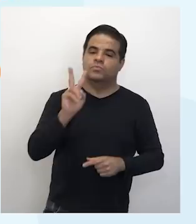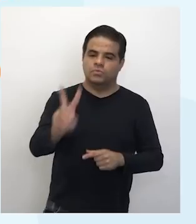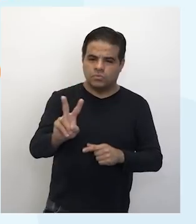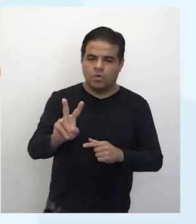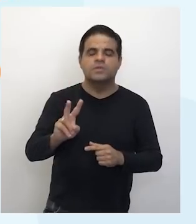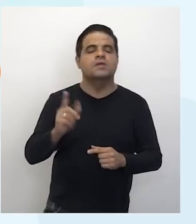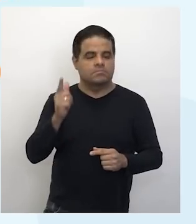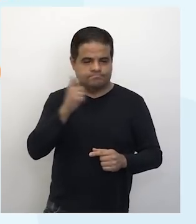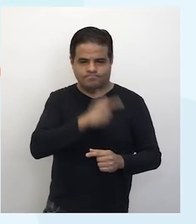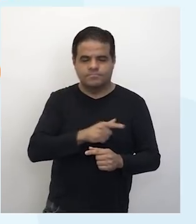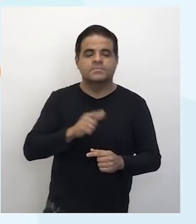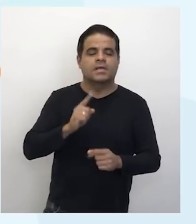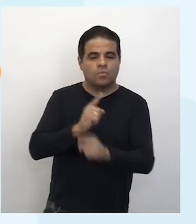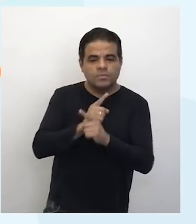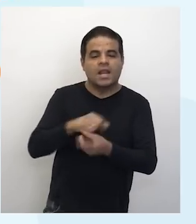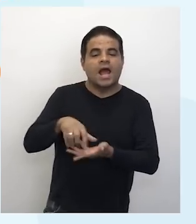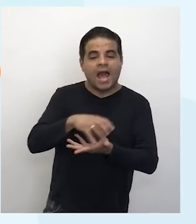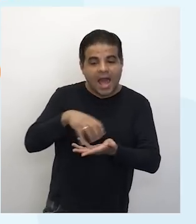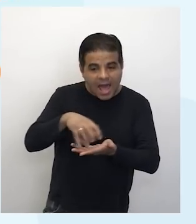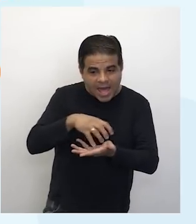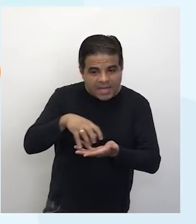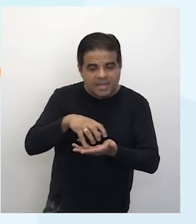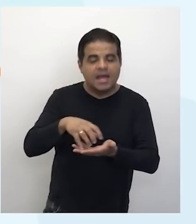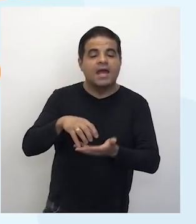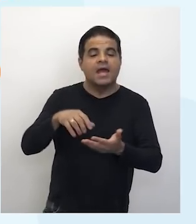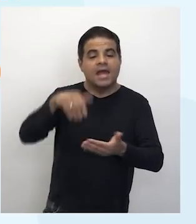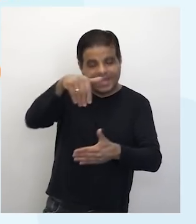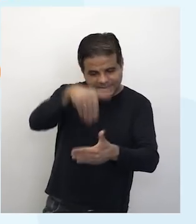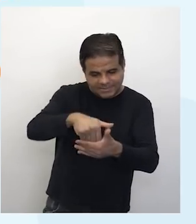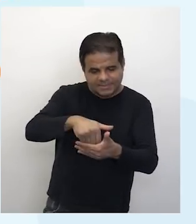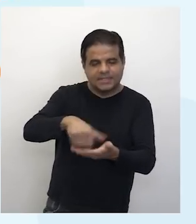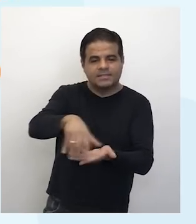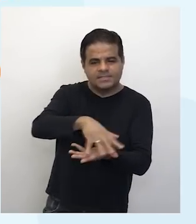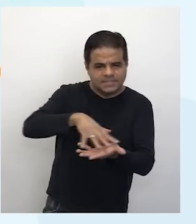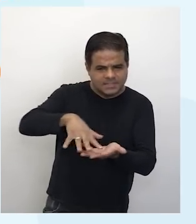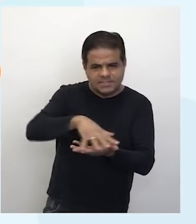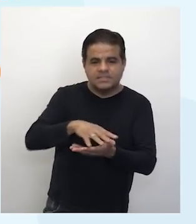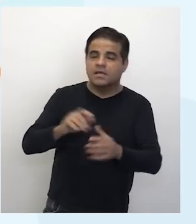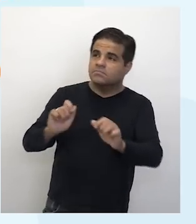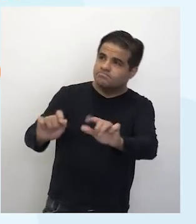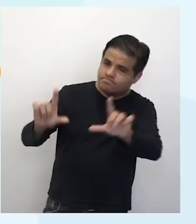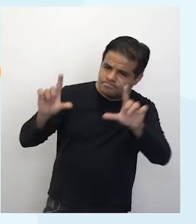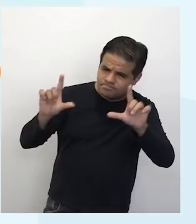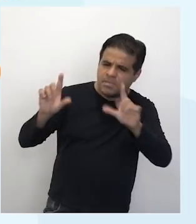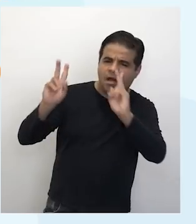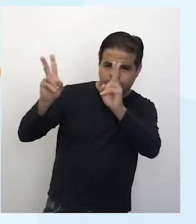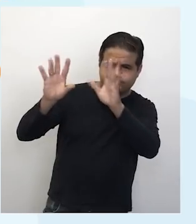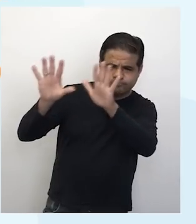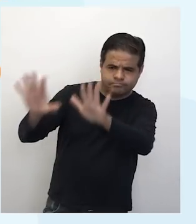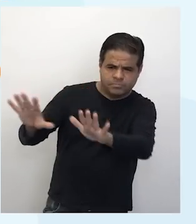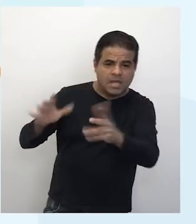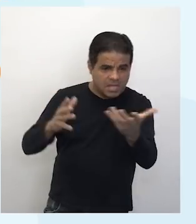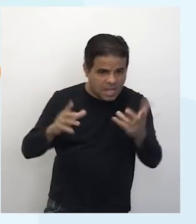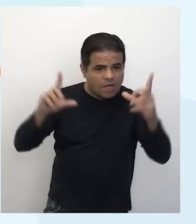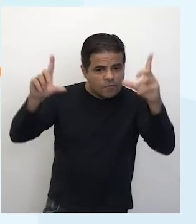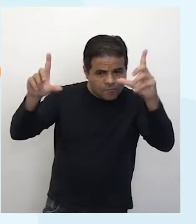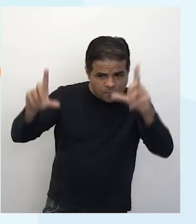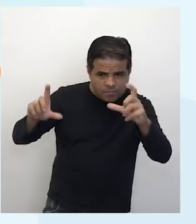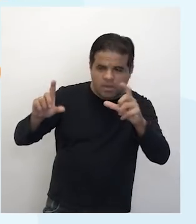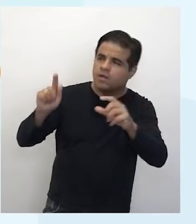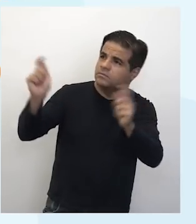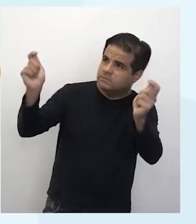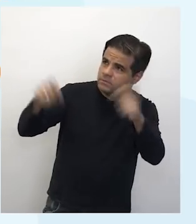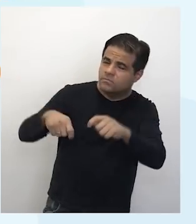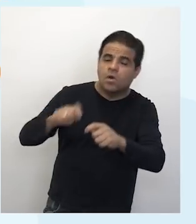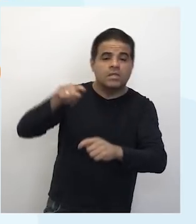ter a área, tá certo? Mas a área mesmo é a região interna. Eu vou deixar essa telinha mais um pouco para quem quiser tirar um print e